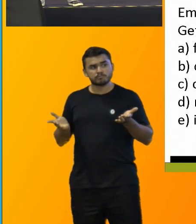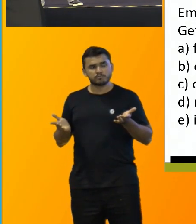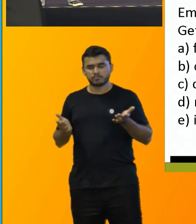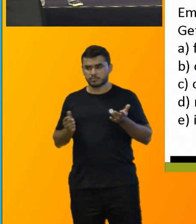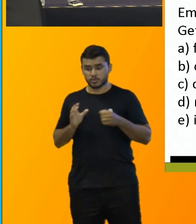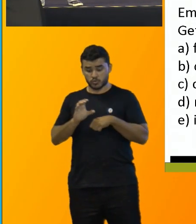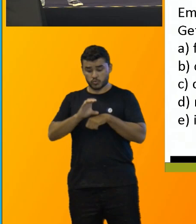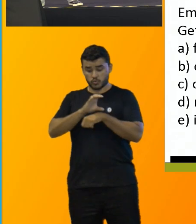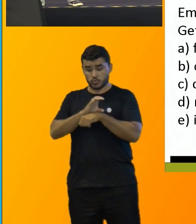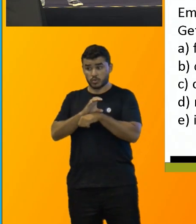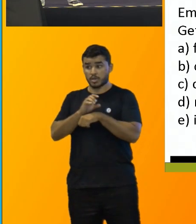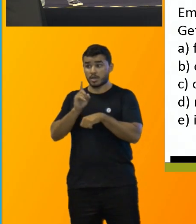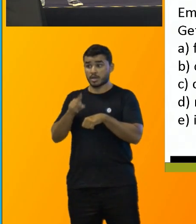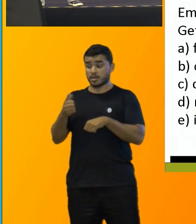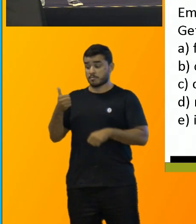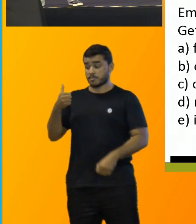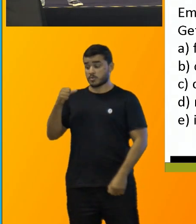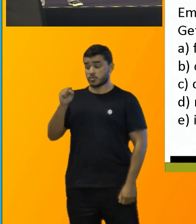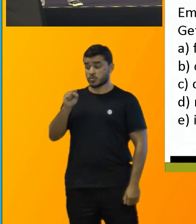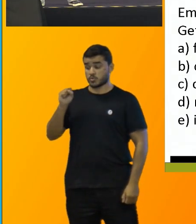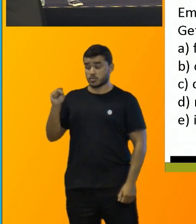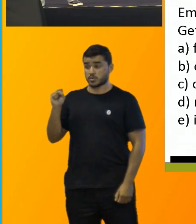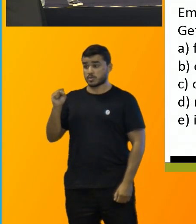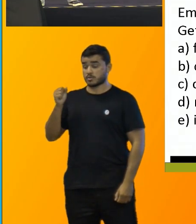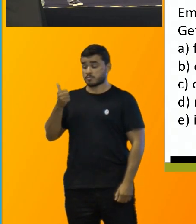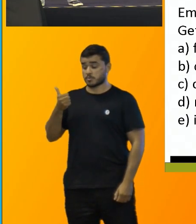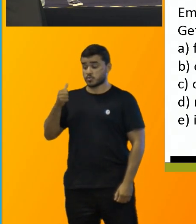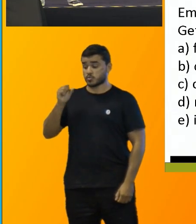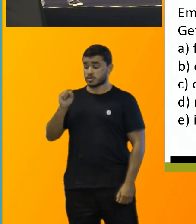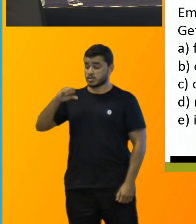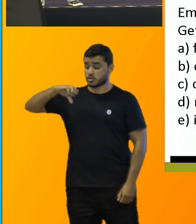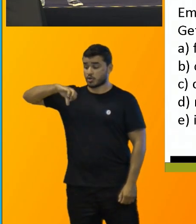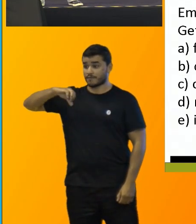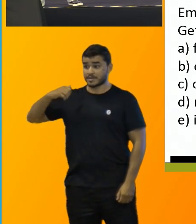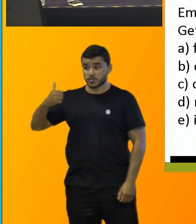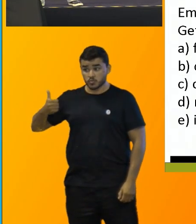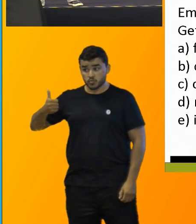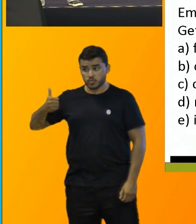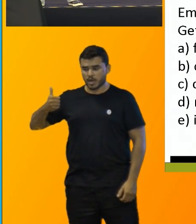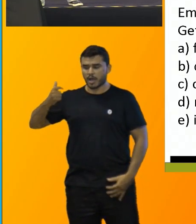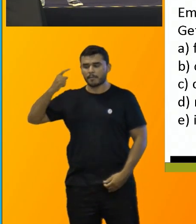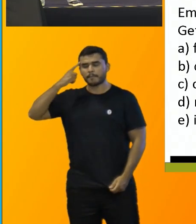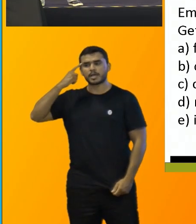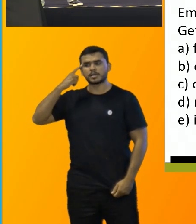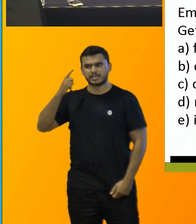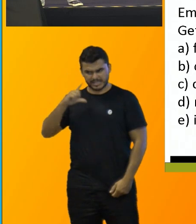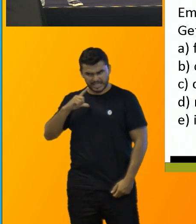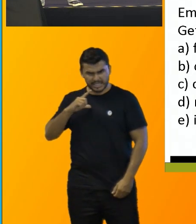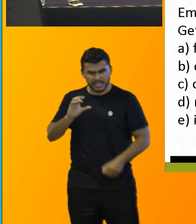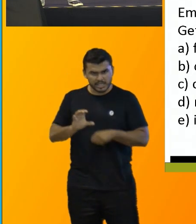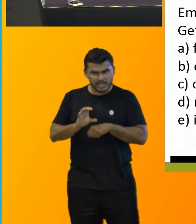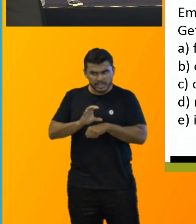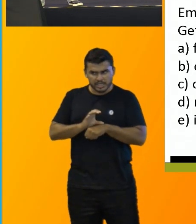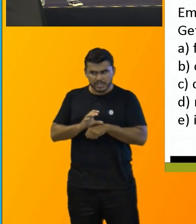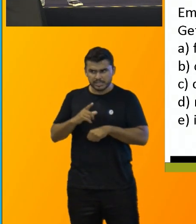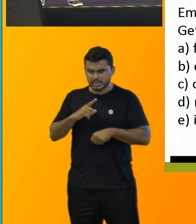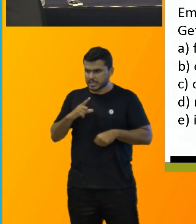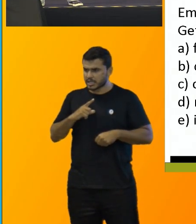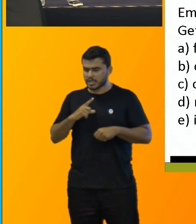vigor nessa época era de 1891. E nessa Constituição não havia centralismo,